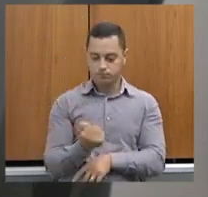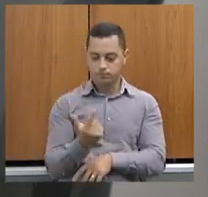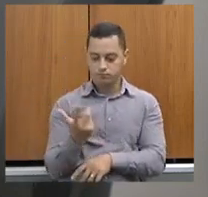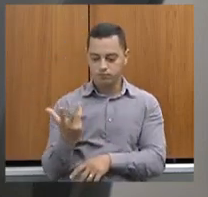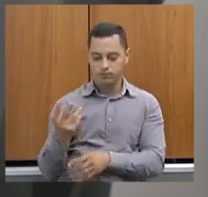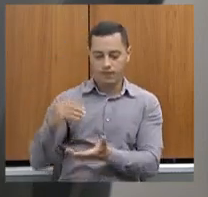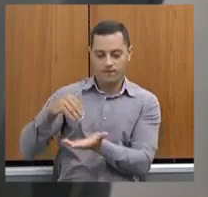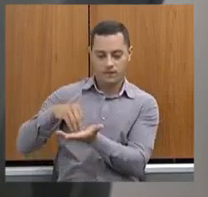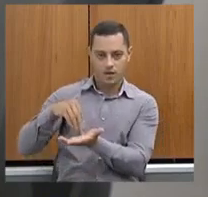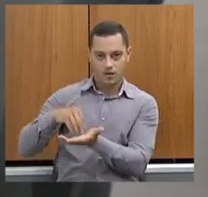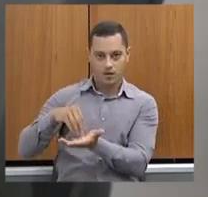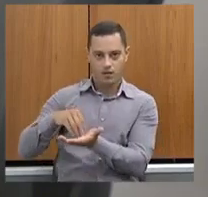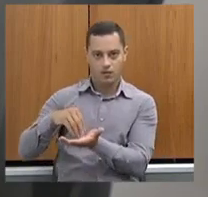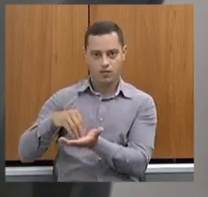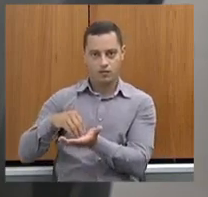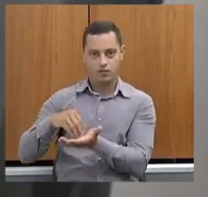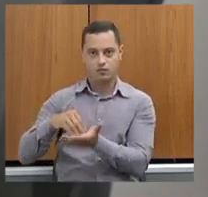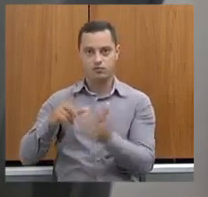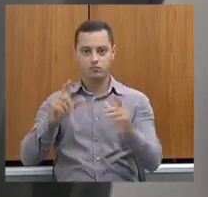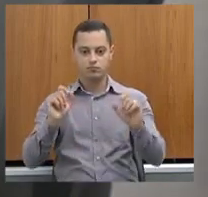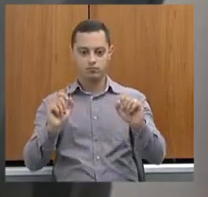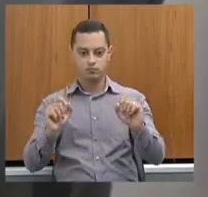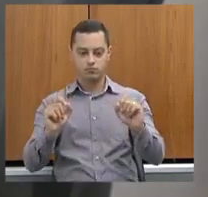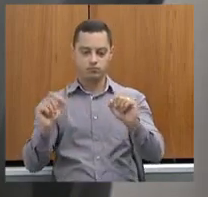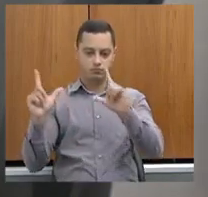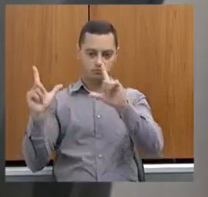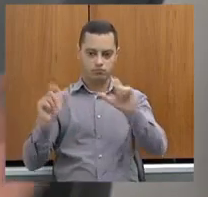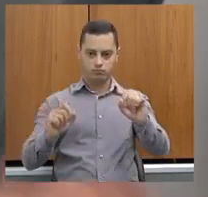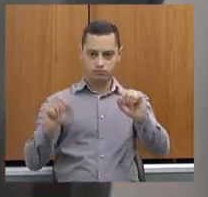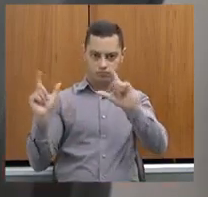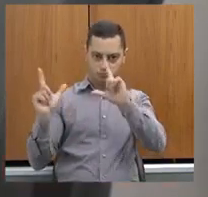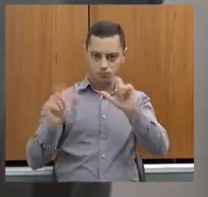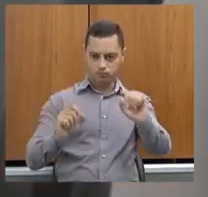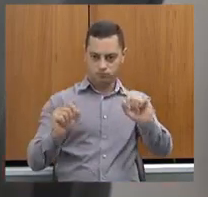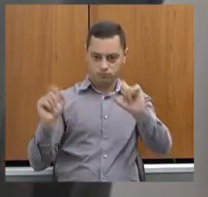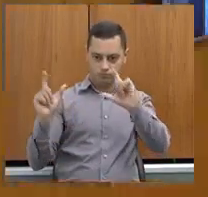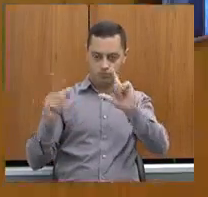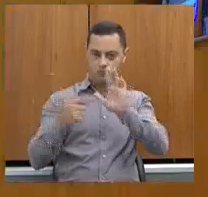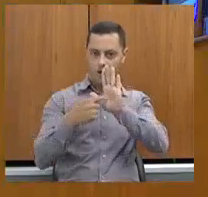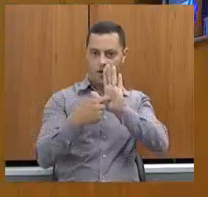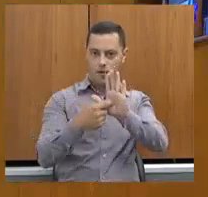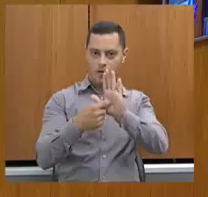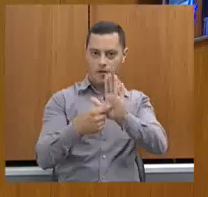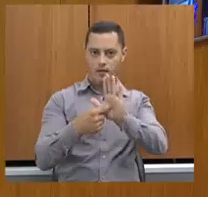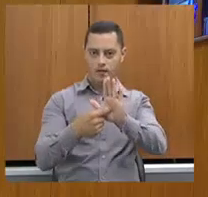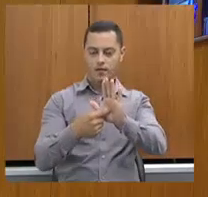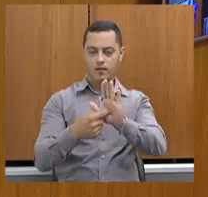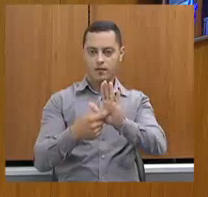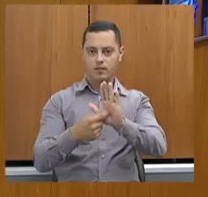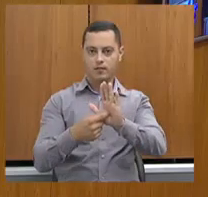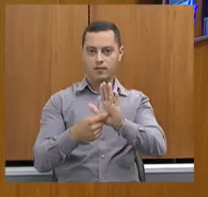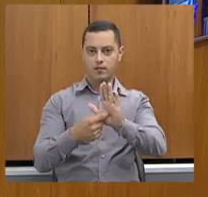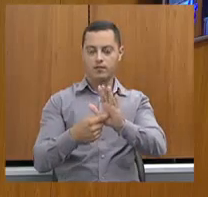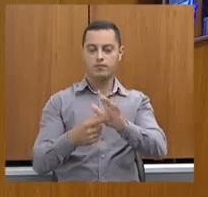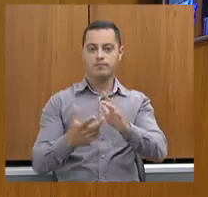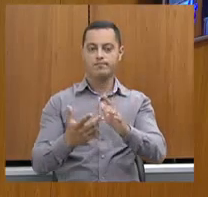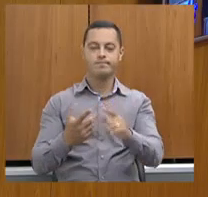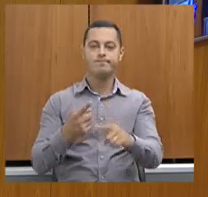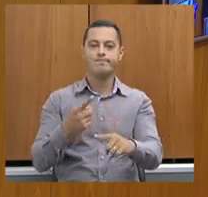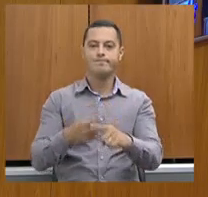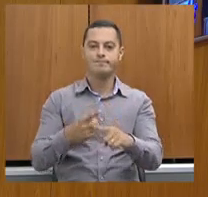inúmeros incontestes Deputado João Leite um trabalho porque o bombeiro